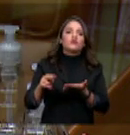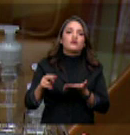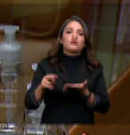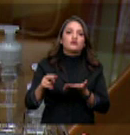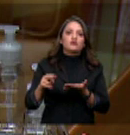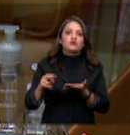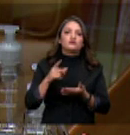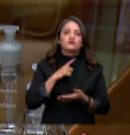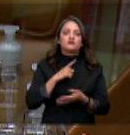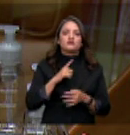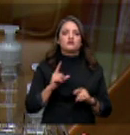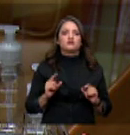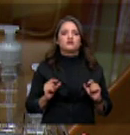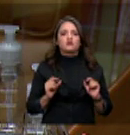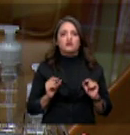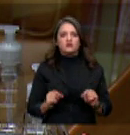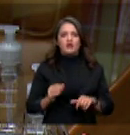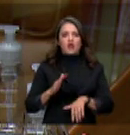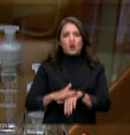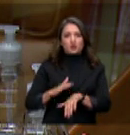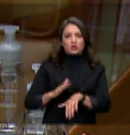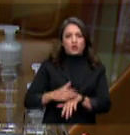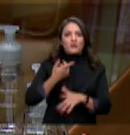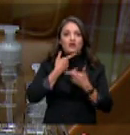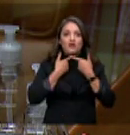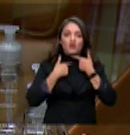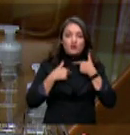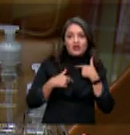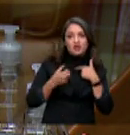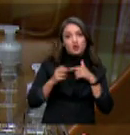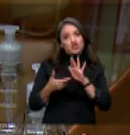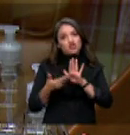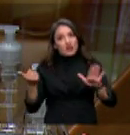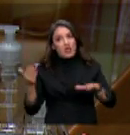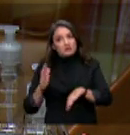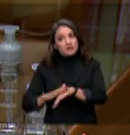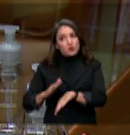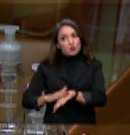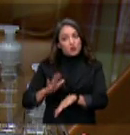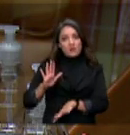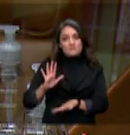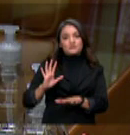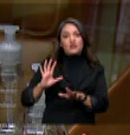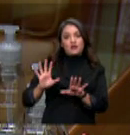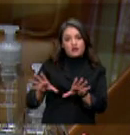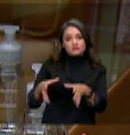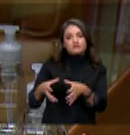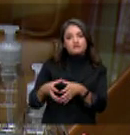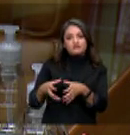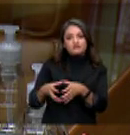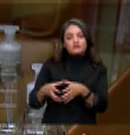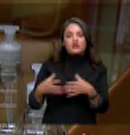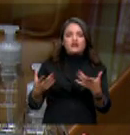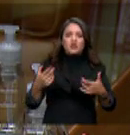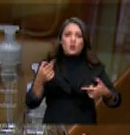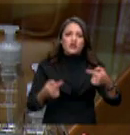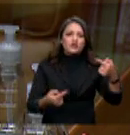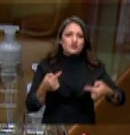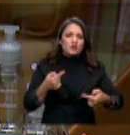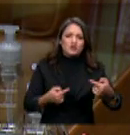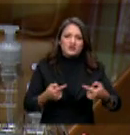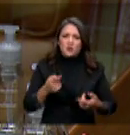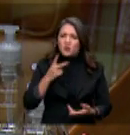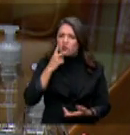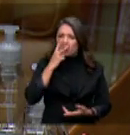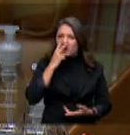fazer face à autonomia da vontade ou suprir essa autonomia e, portanto, a discussão lá não me